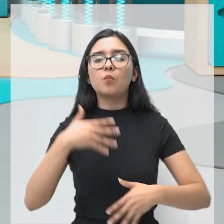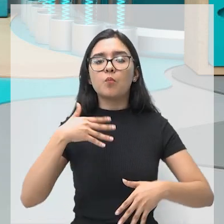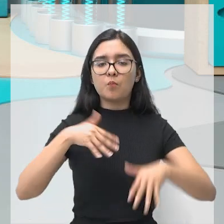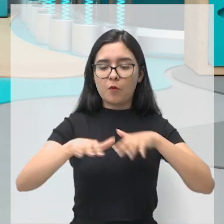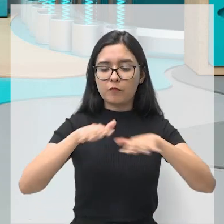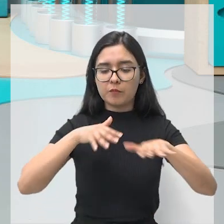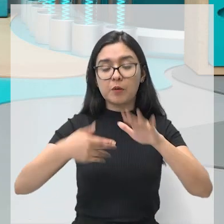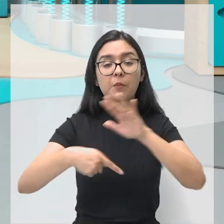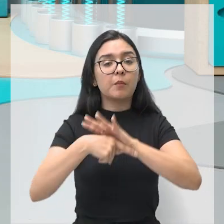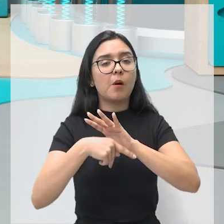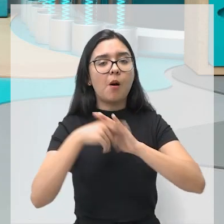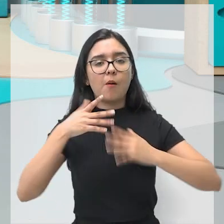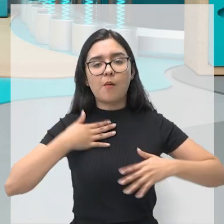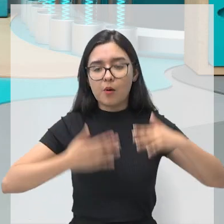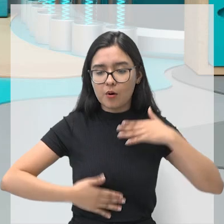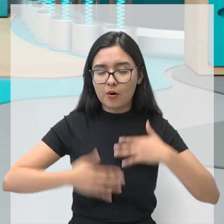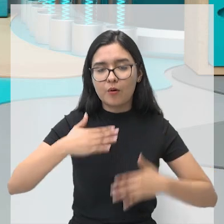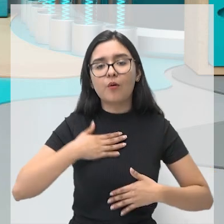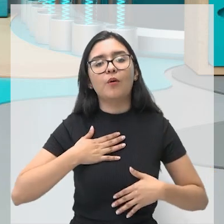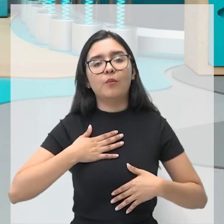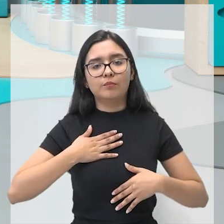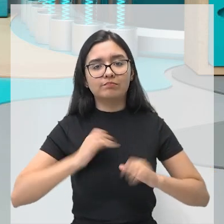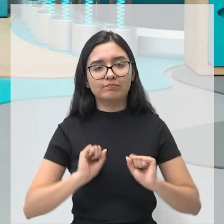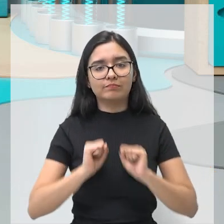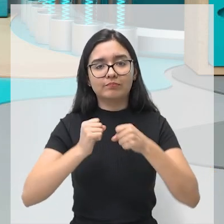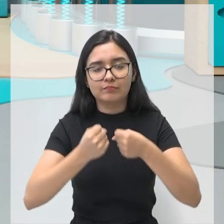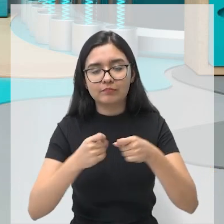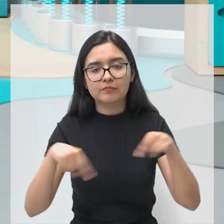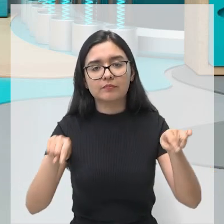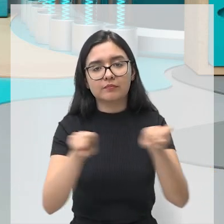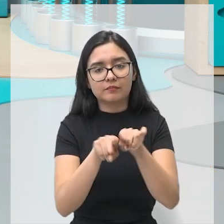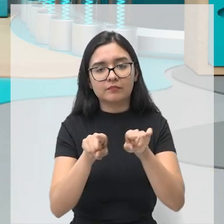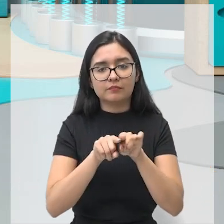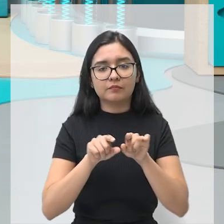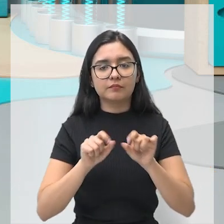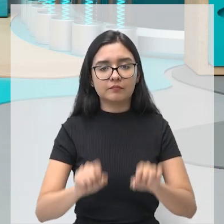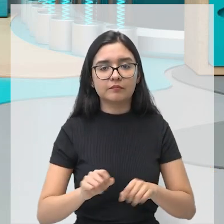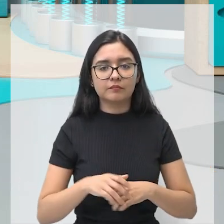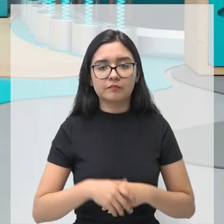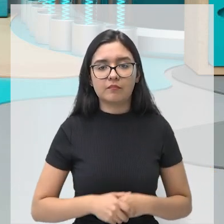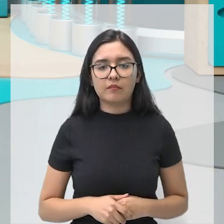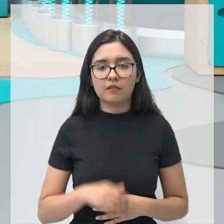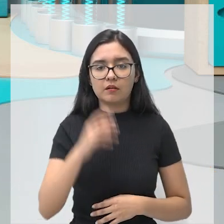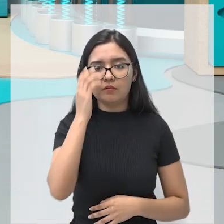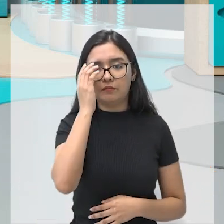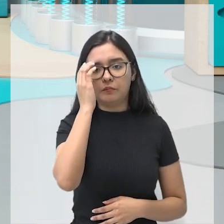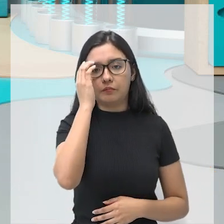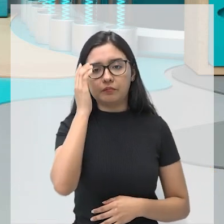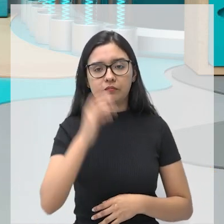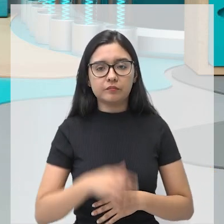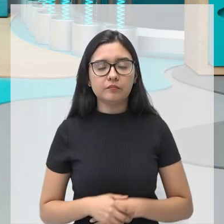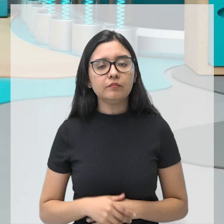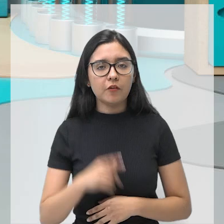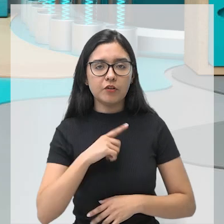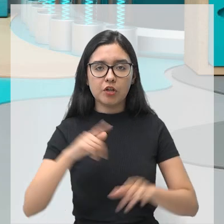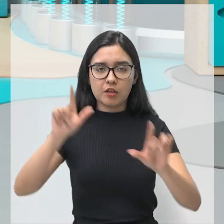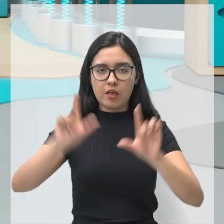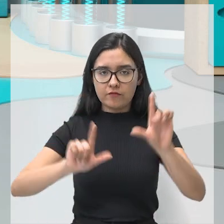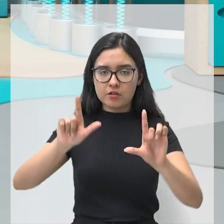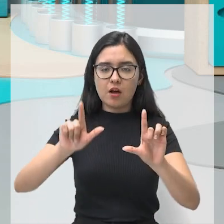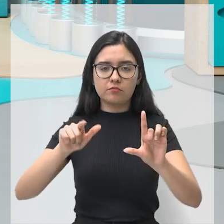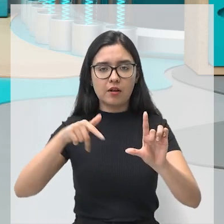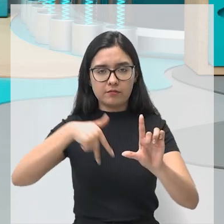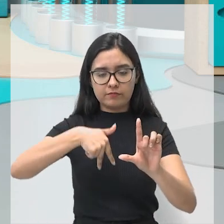movimentos, uma vez que ele vai fazer ali diversas movimentações, diversas atitudes na frente desses receptores, tá